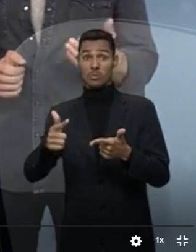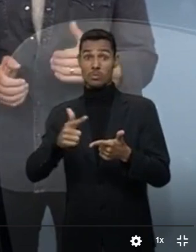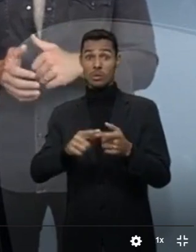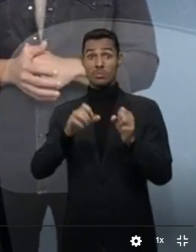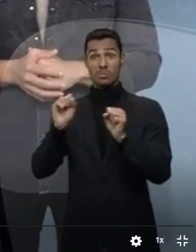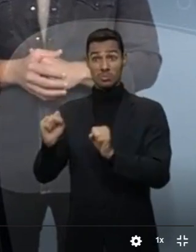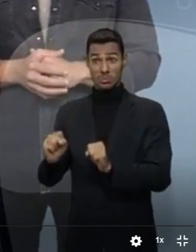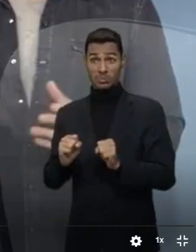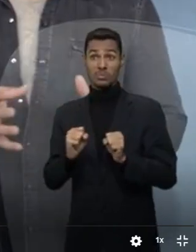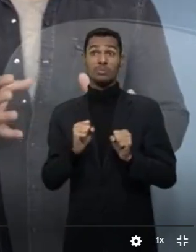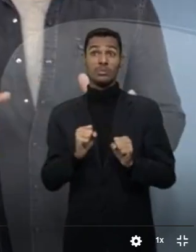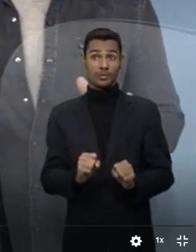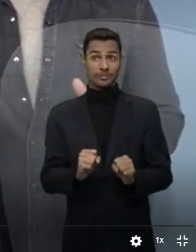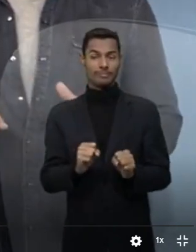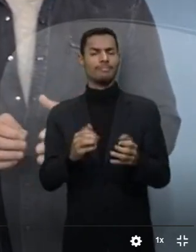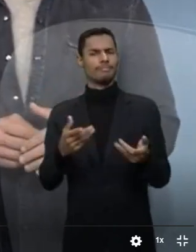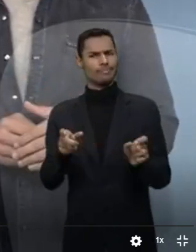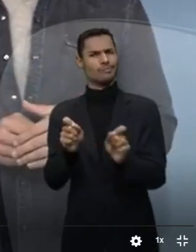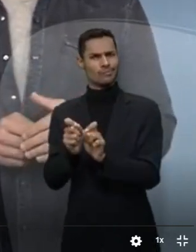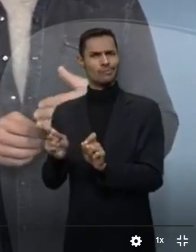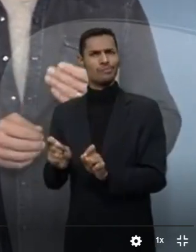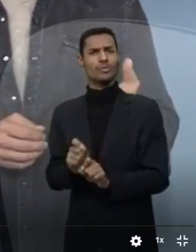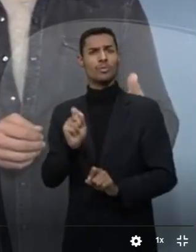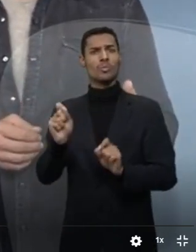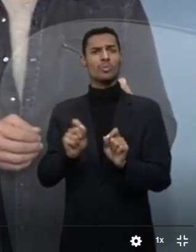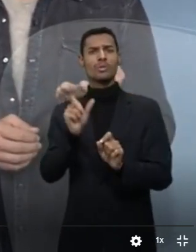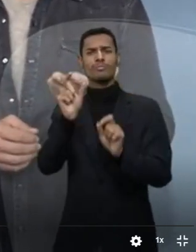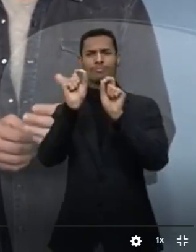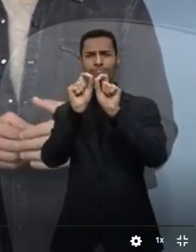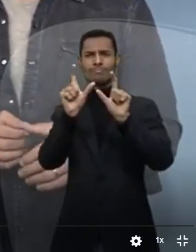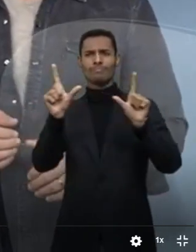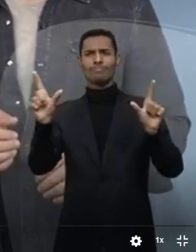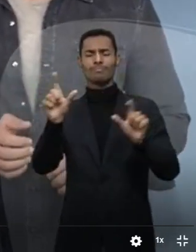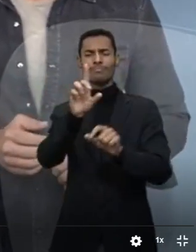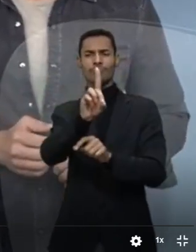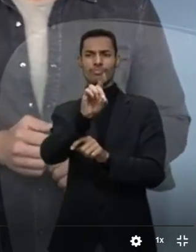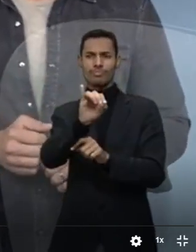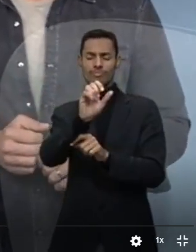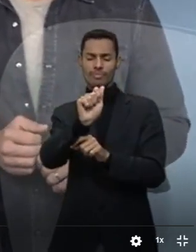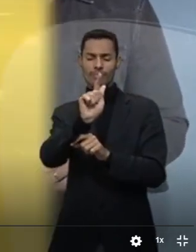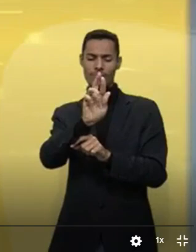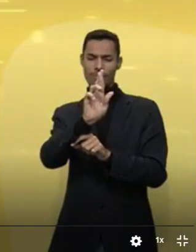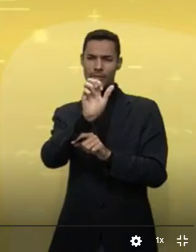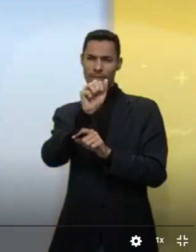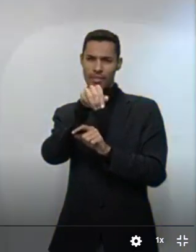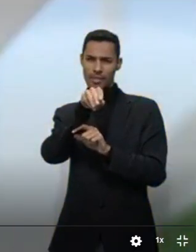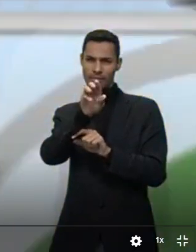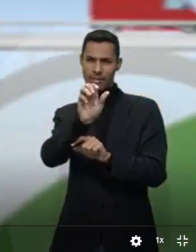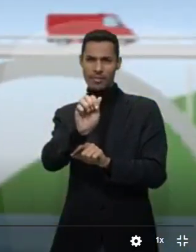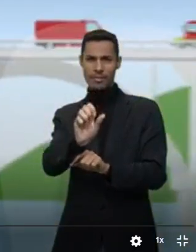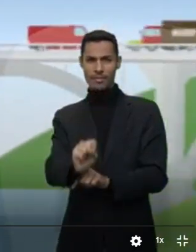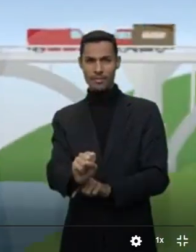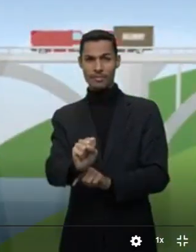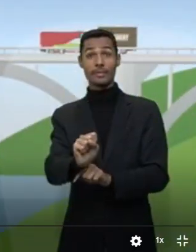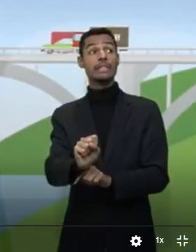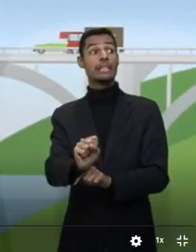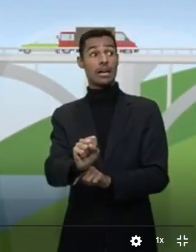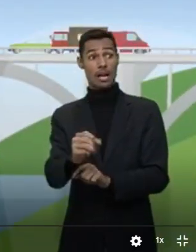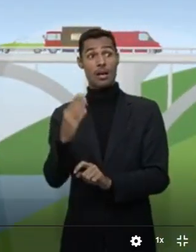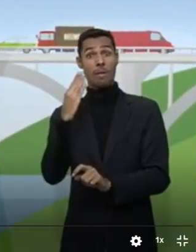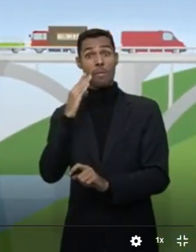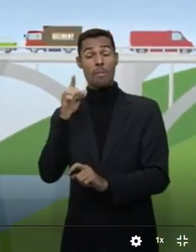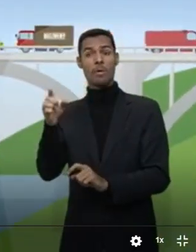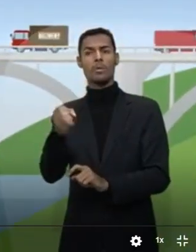limites dos esforços. Isso é feito por meio dos diagramas de linhas de influência. Os valores limites